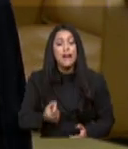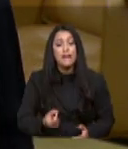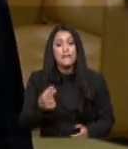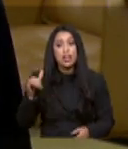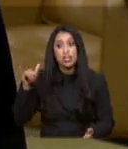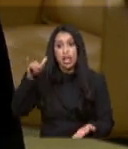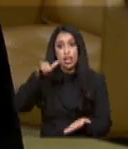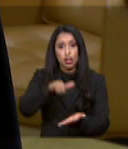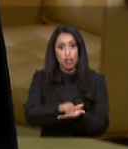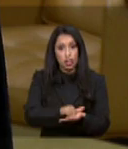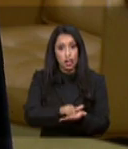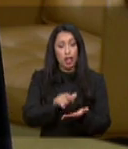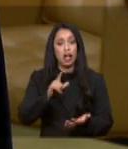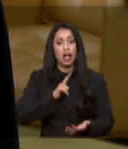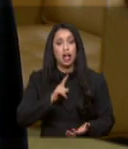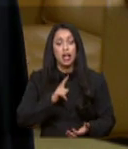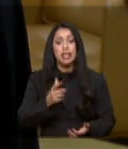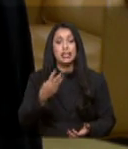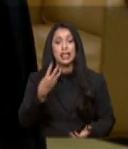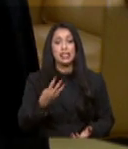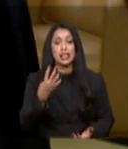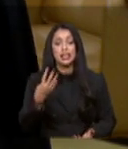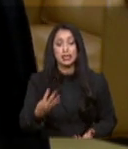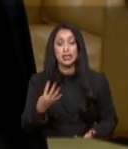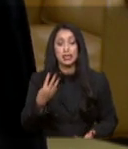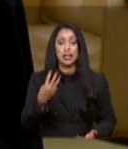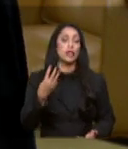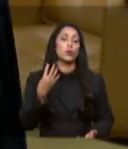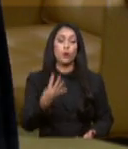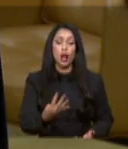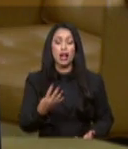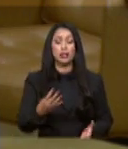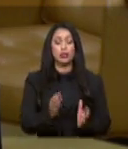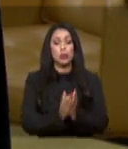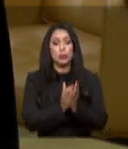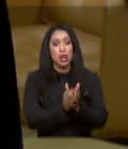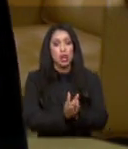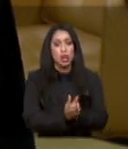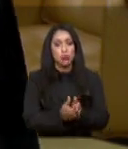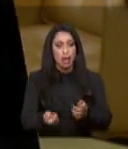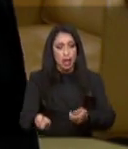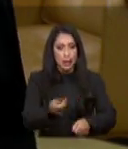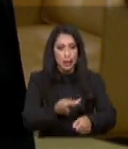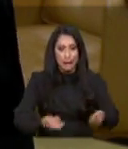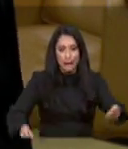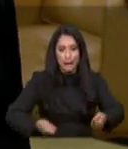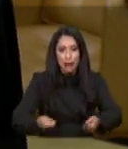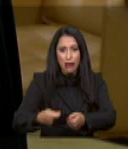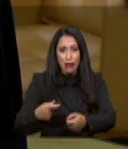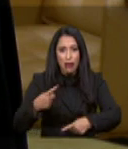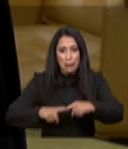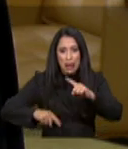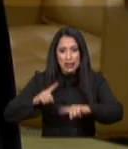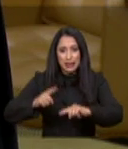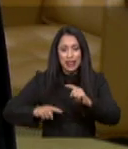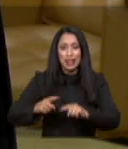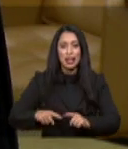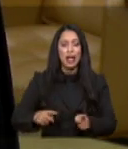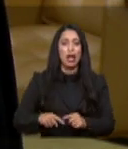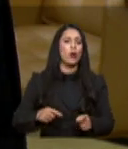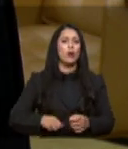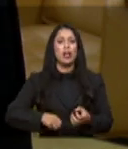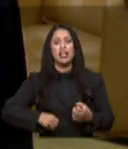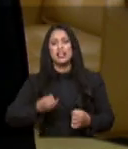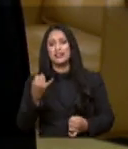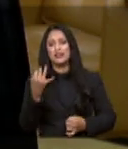apreendidas, 374 balsas e acessórios de garimpo, além da aplicação de 5.483